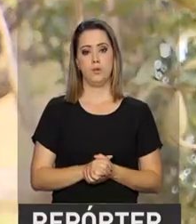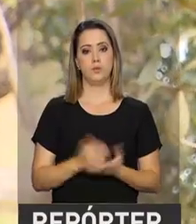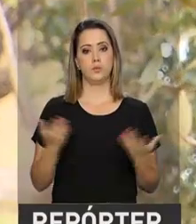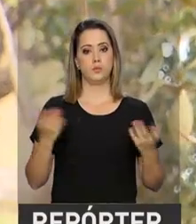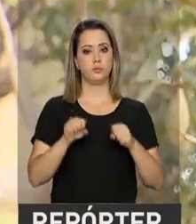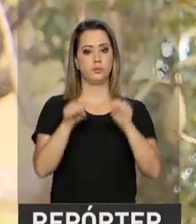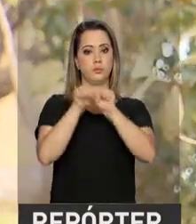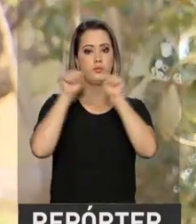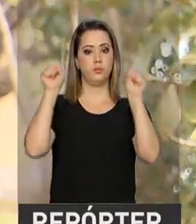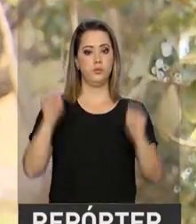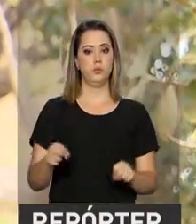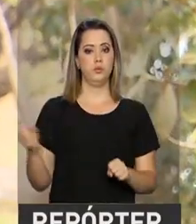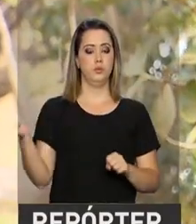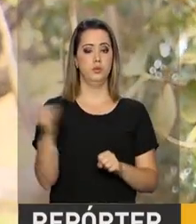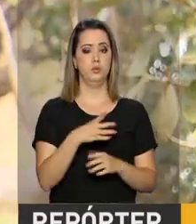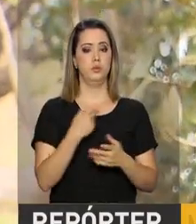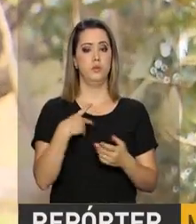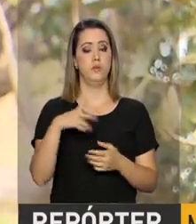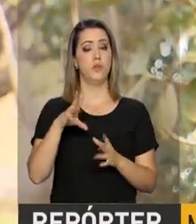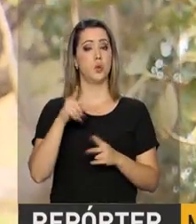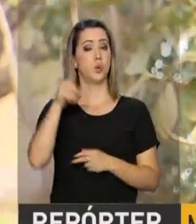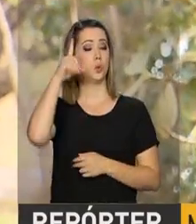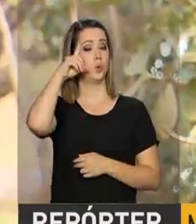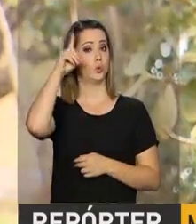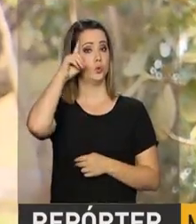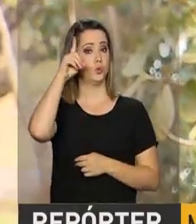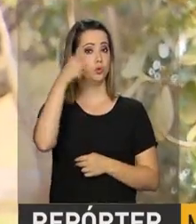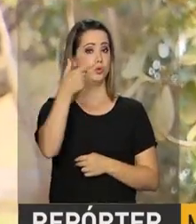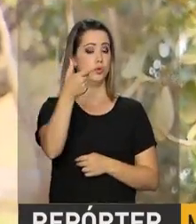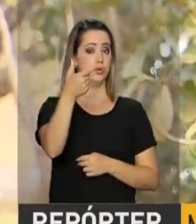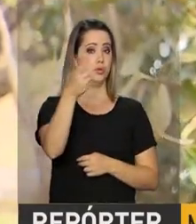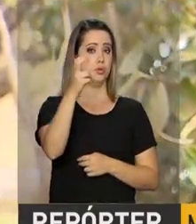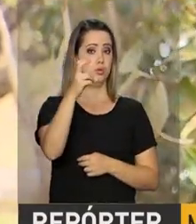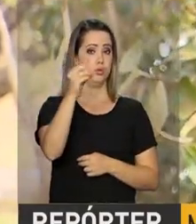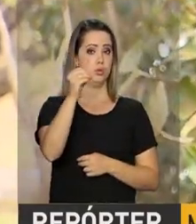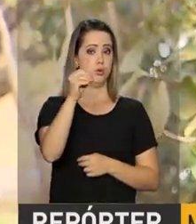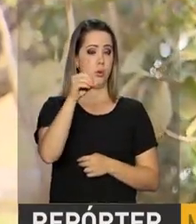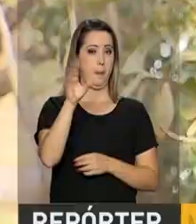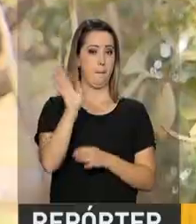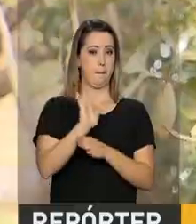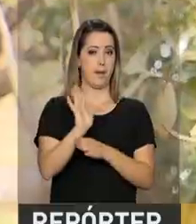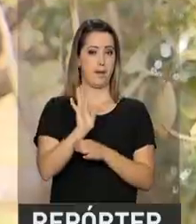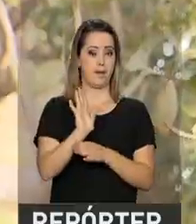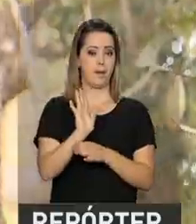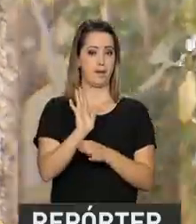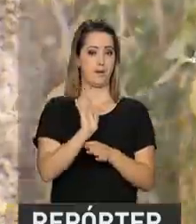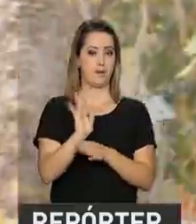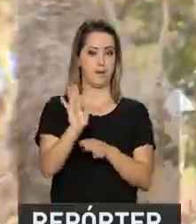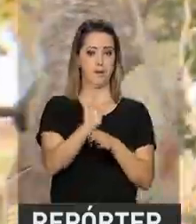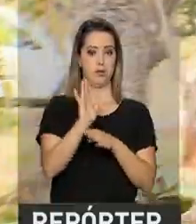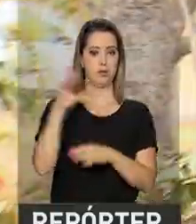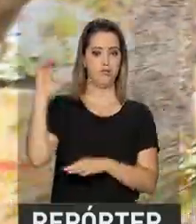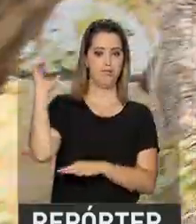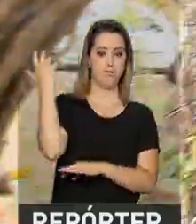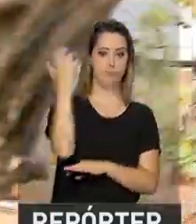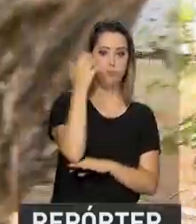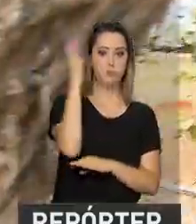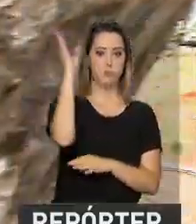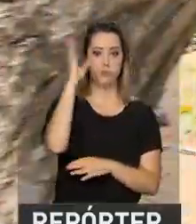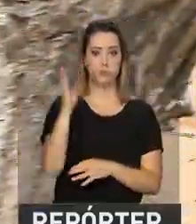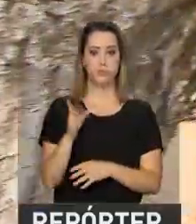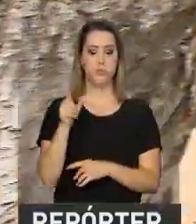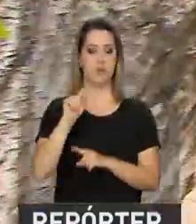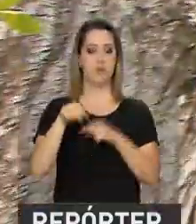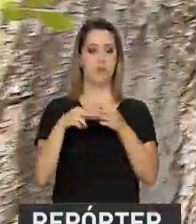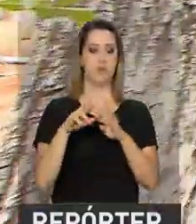atualiza os dados processando por dia cerca de 250 imagens da floresta brasileira depois reúne